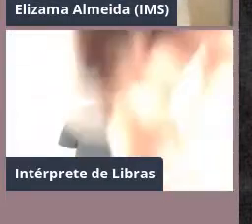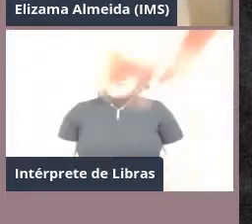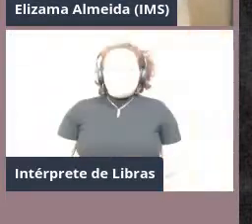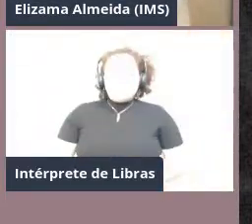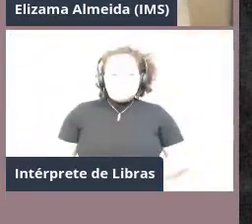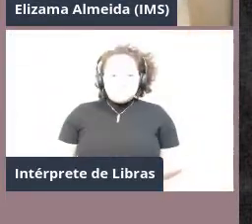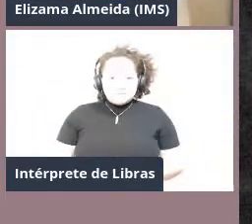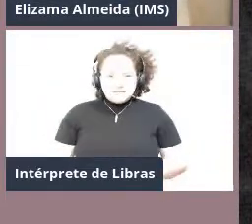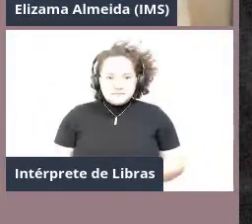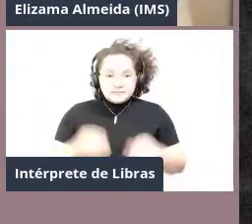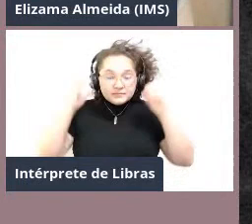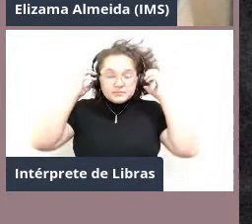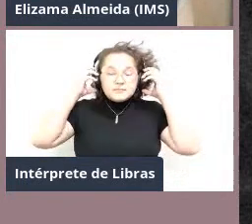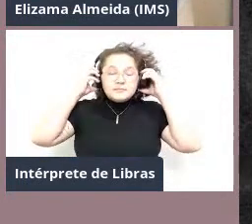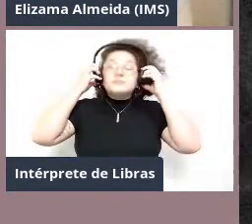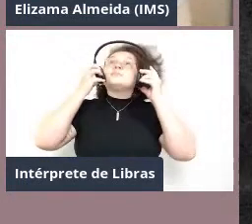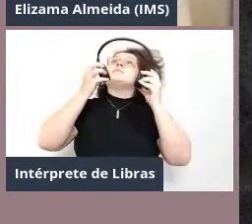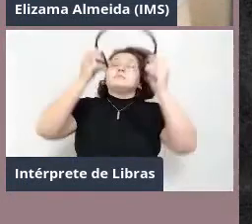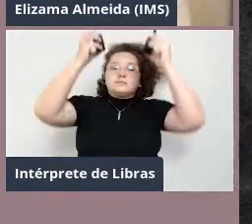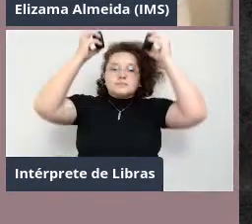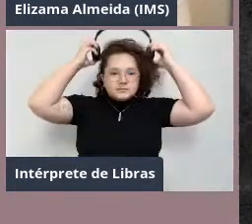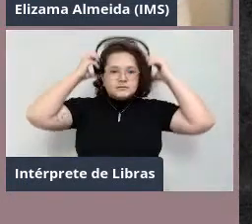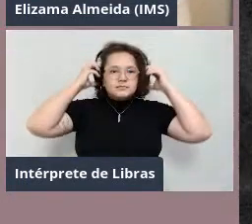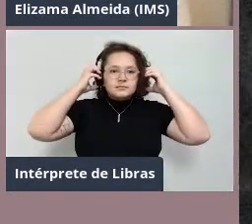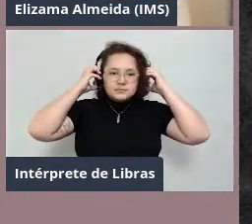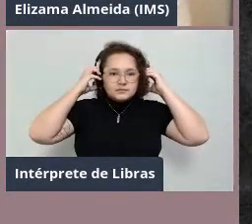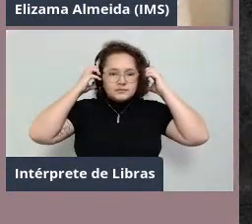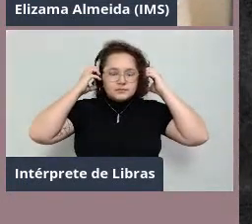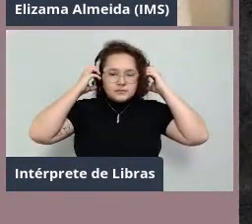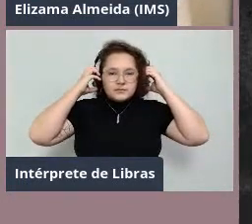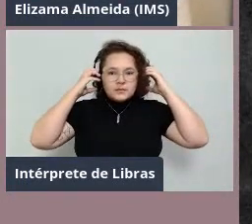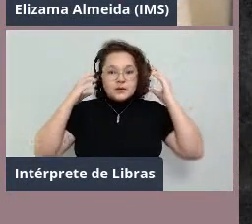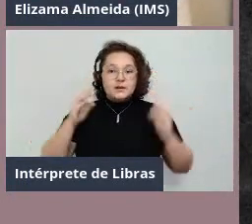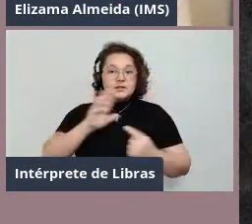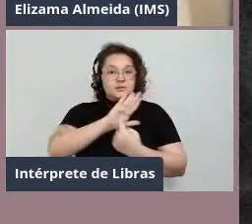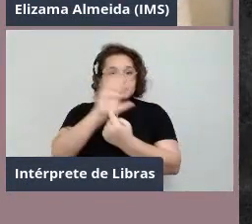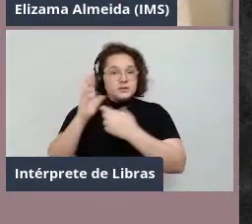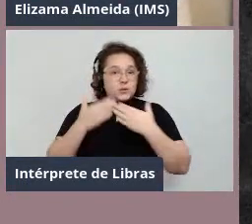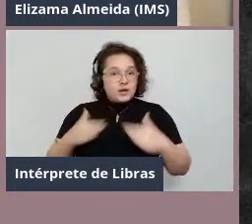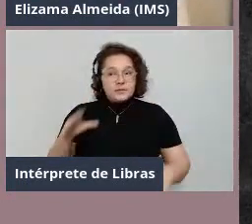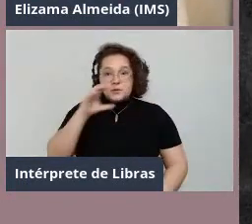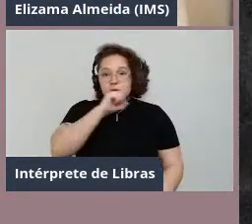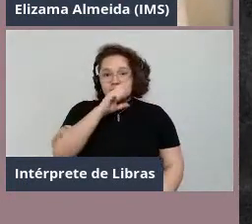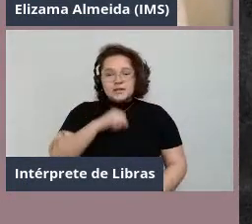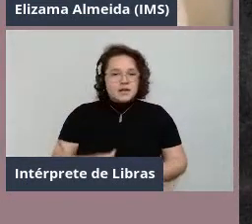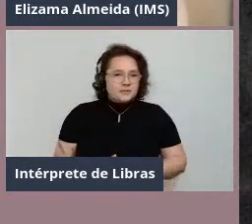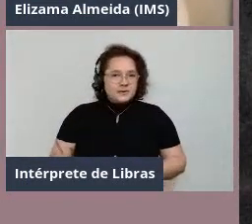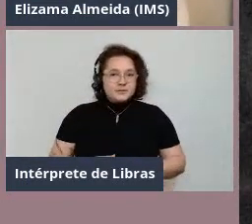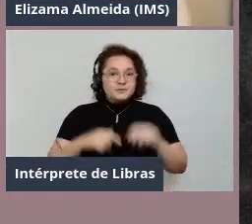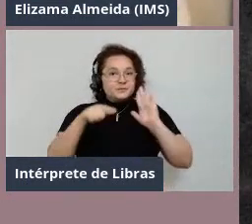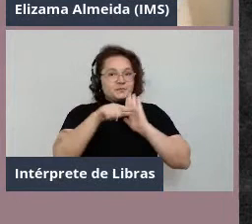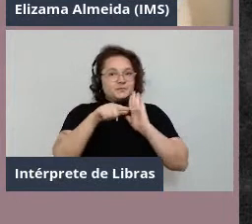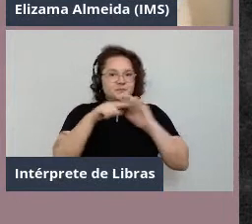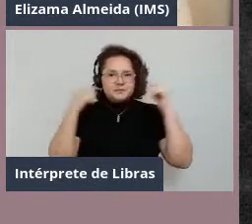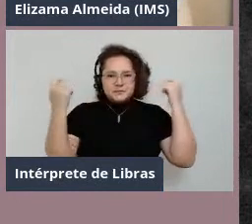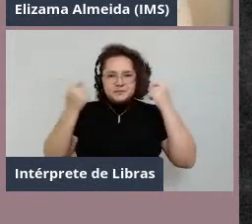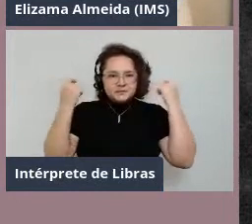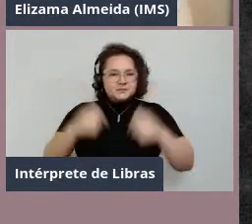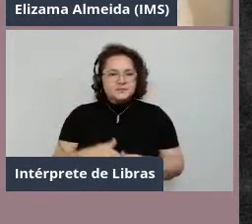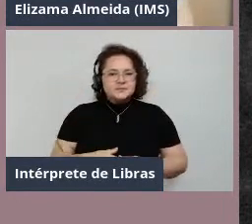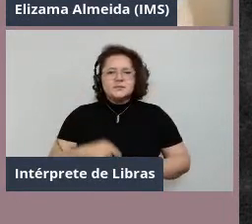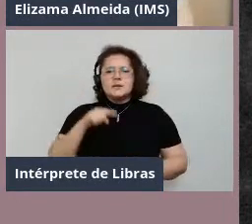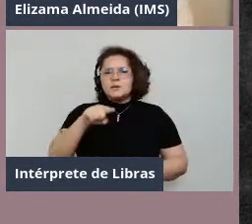no IMS Paulista, que chama Constelação Clarice, e vai até 27 de fevereiro de